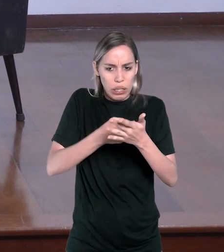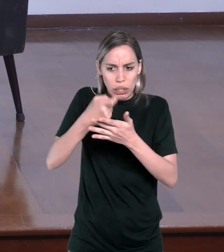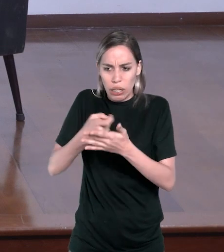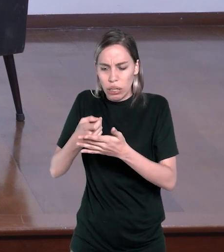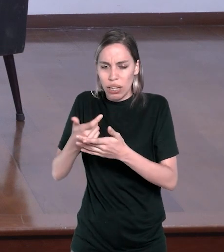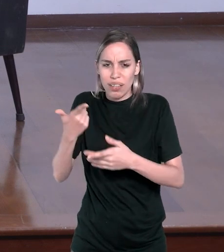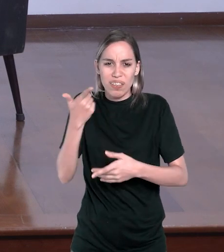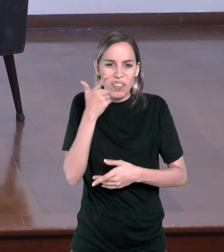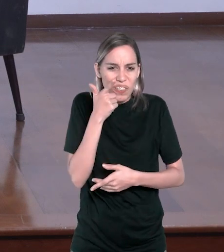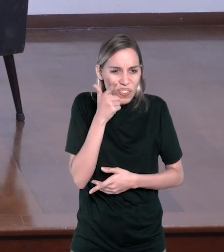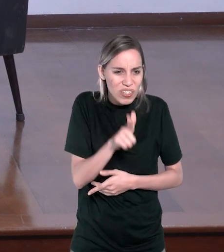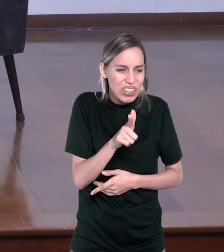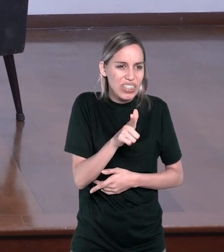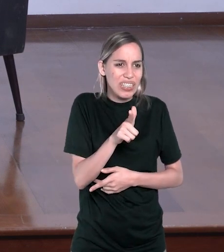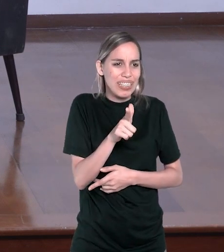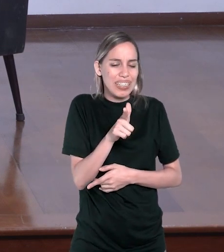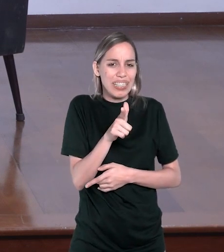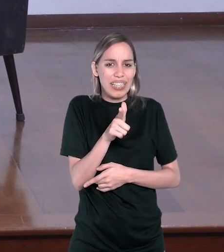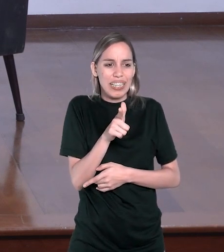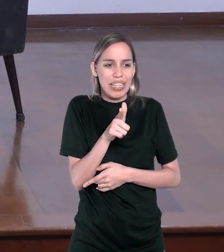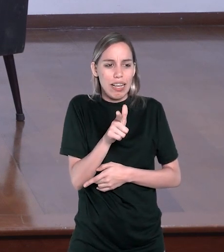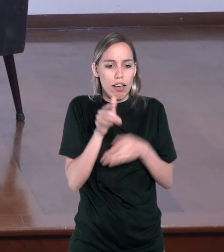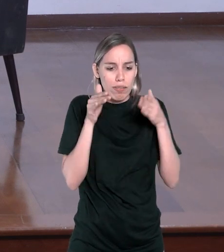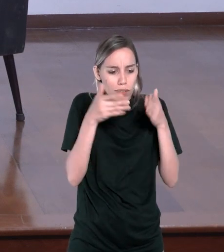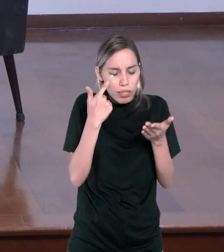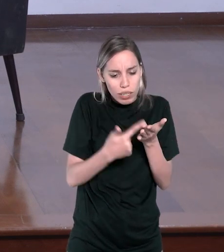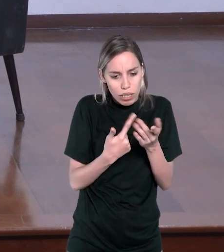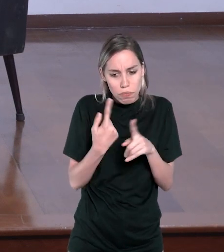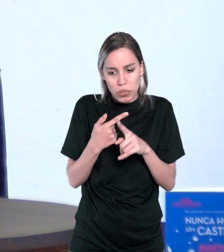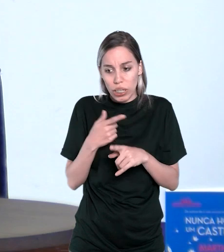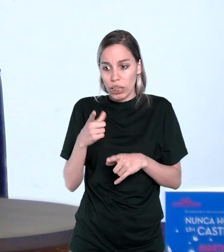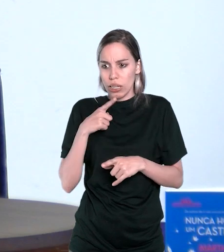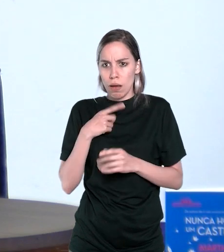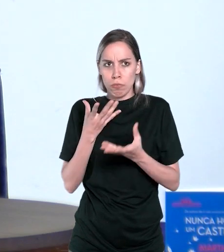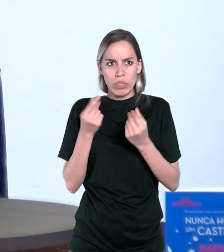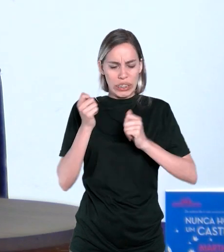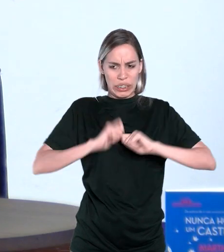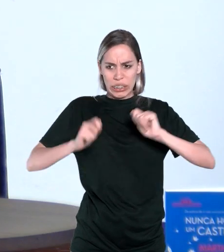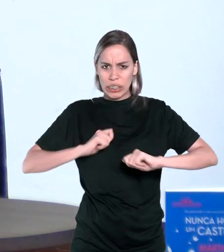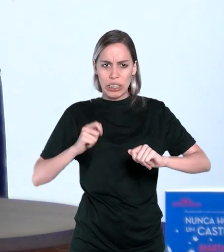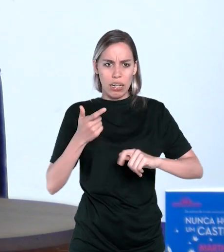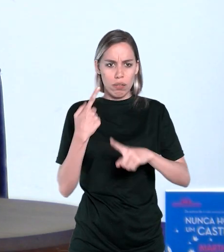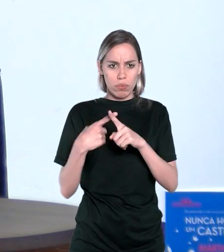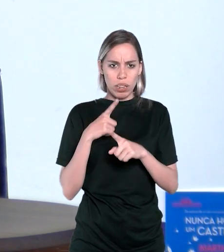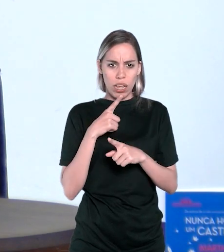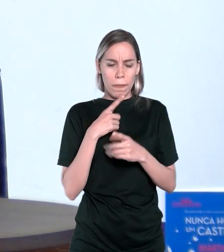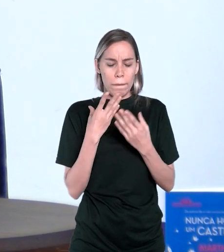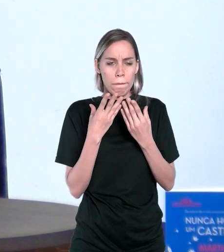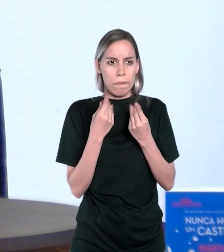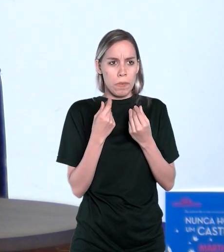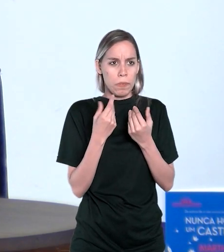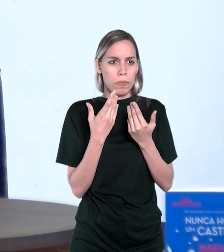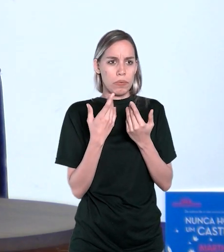de escrita e de tédio, de ansiedade, Afonso, que existe mesmo para, né, para fazer o segundo livro, porque eu sabia